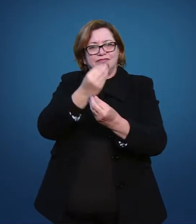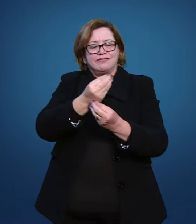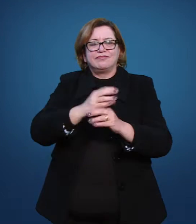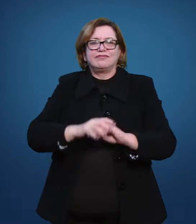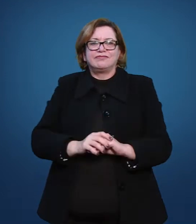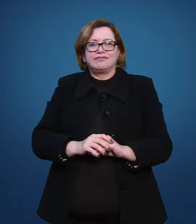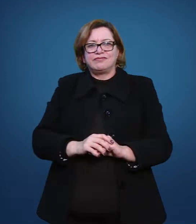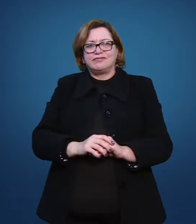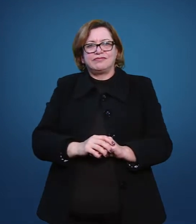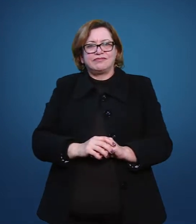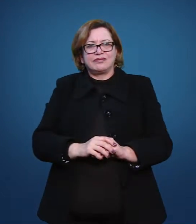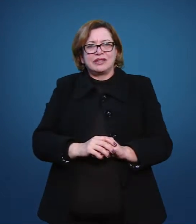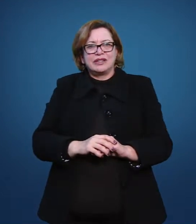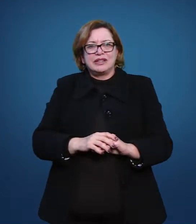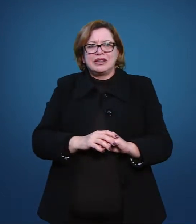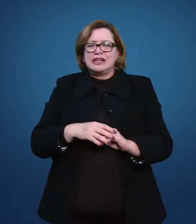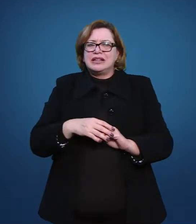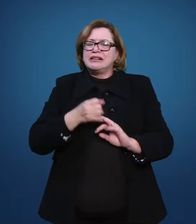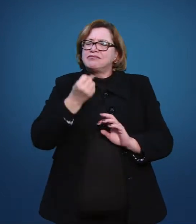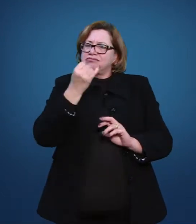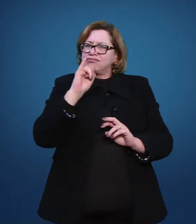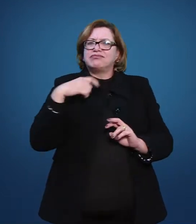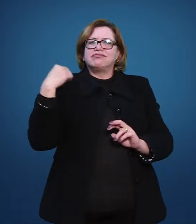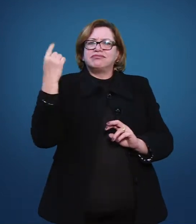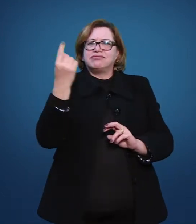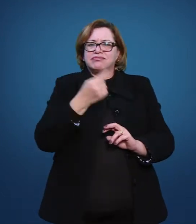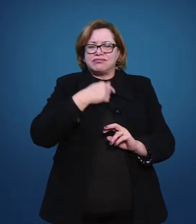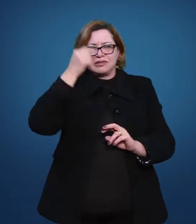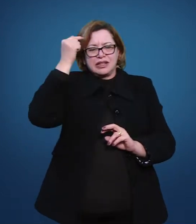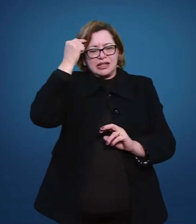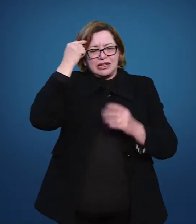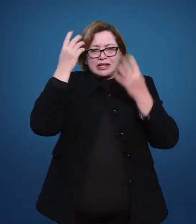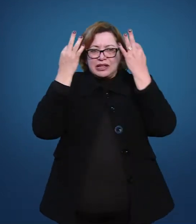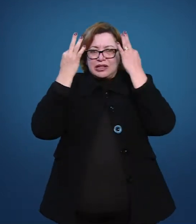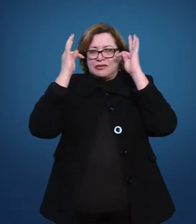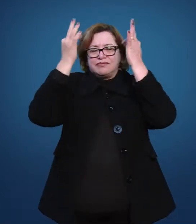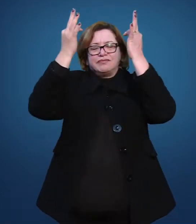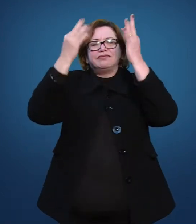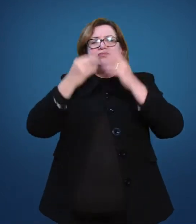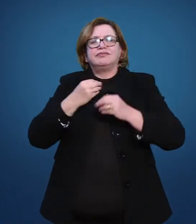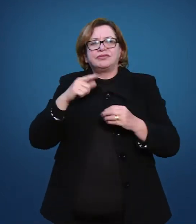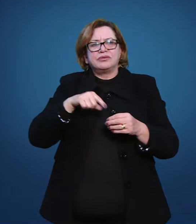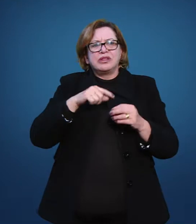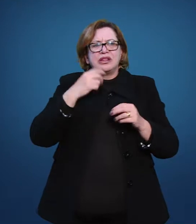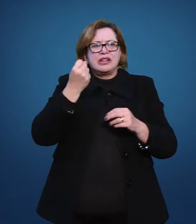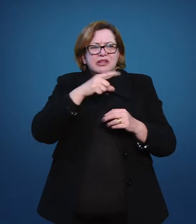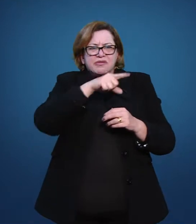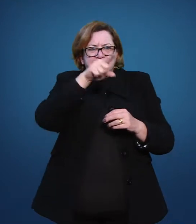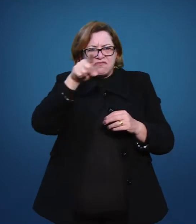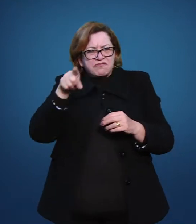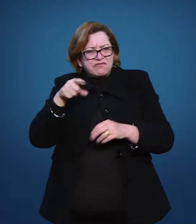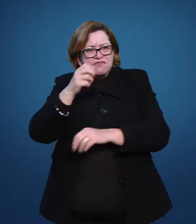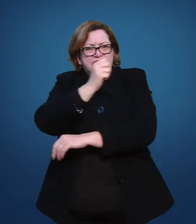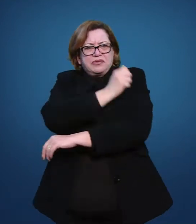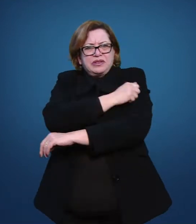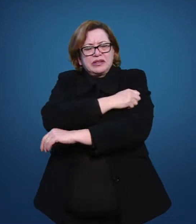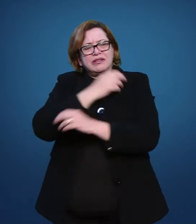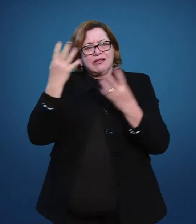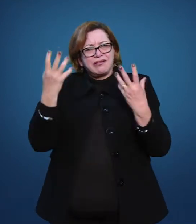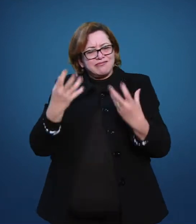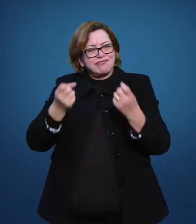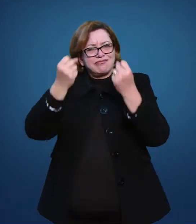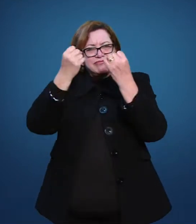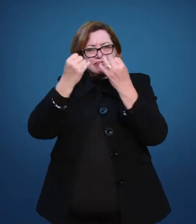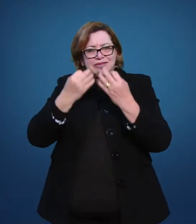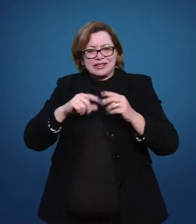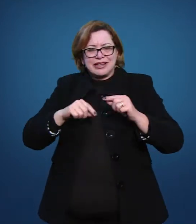complexo. Quando nós pensamos numa linha teórica, quando você, enquanto aluno, quiser falar sobre